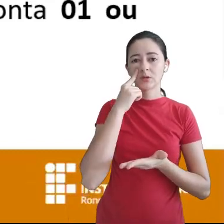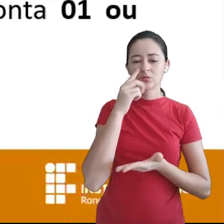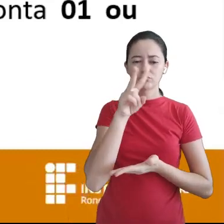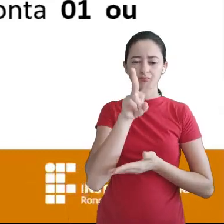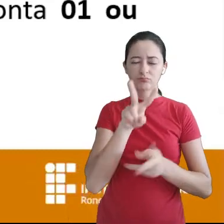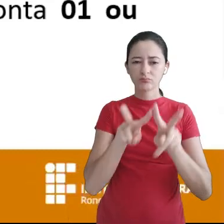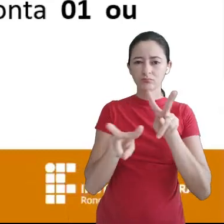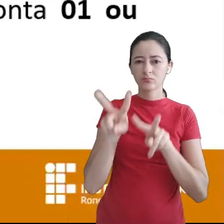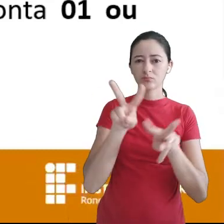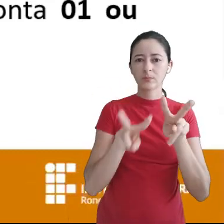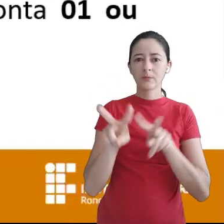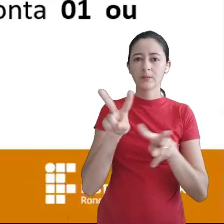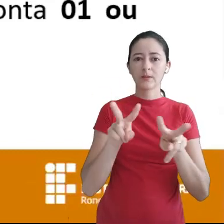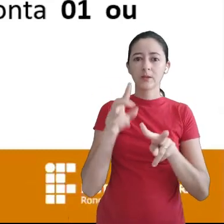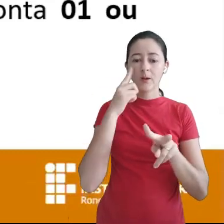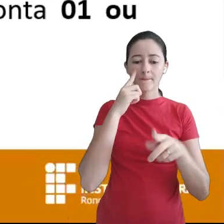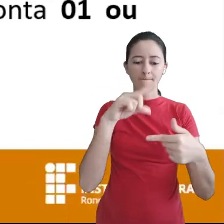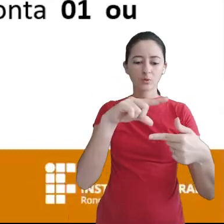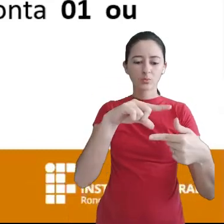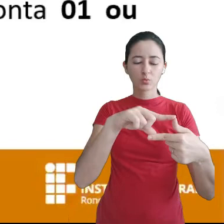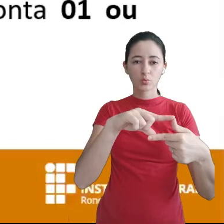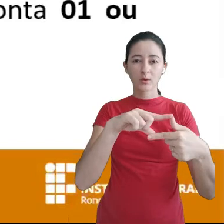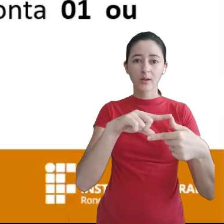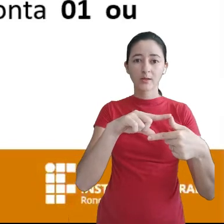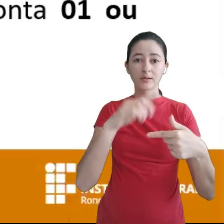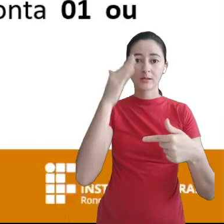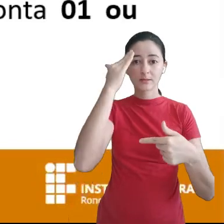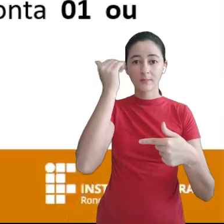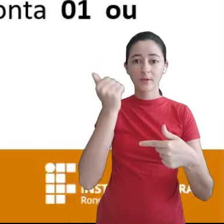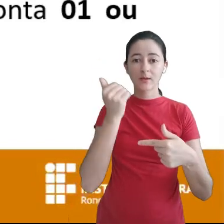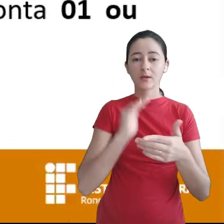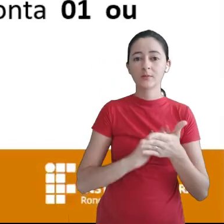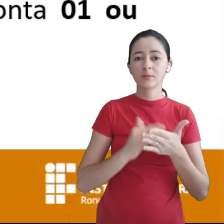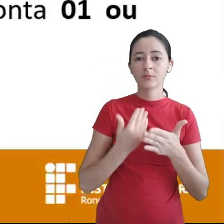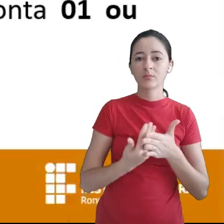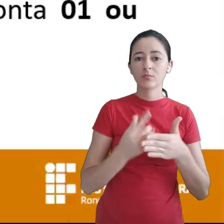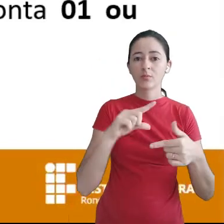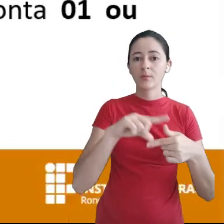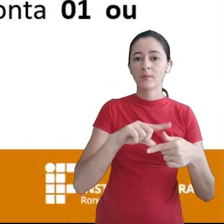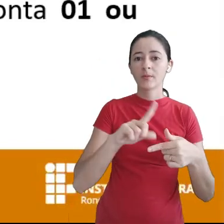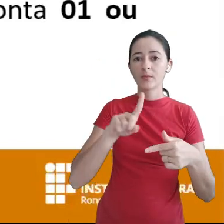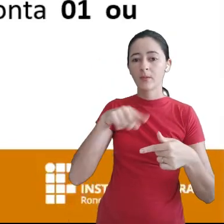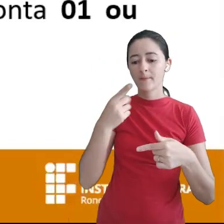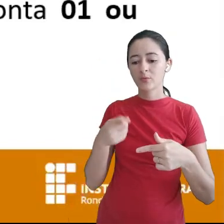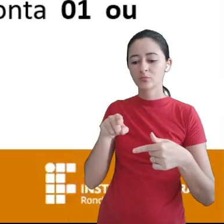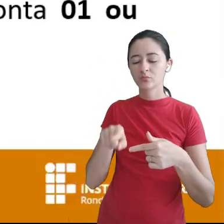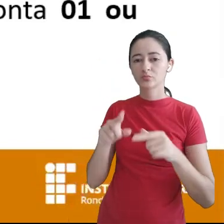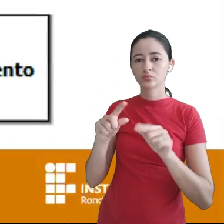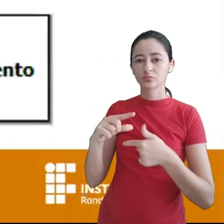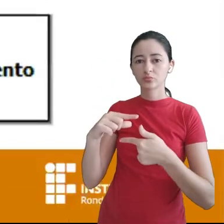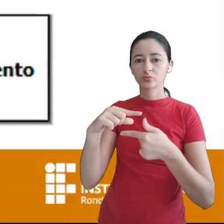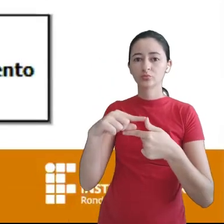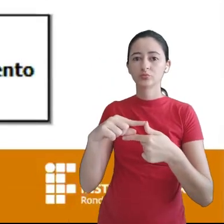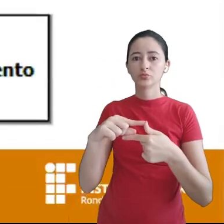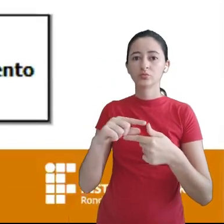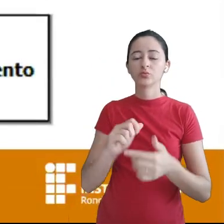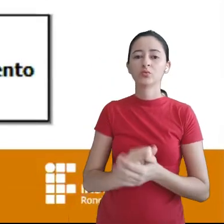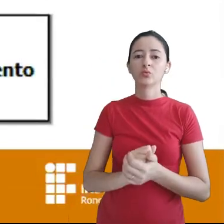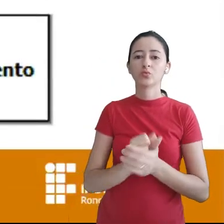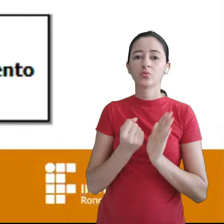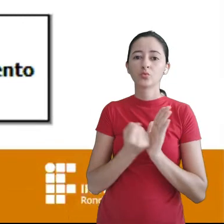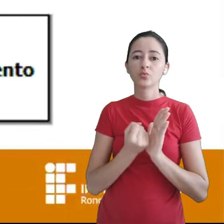Eu inicio a leitura em uma tabela para colocar o sinal na outra. Como assim, professor? Vamos voltar aqui.